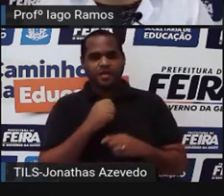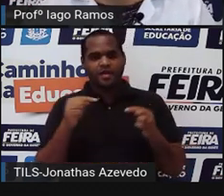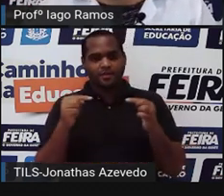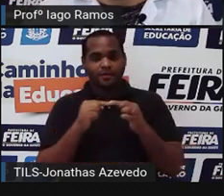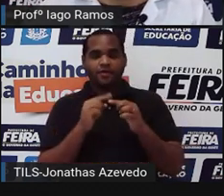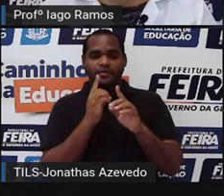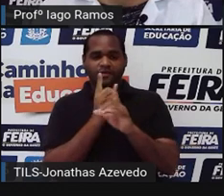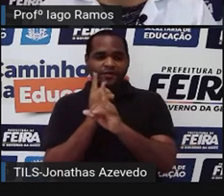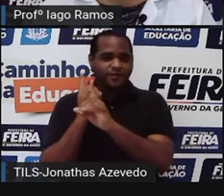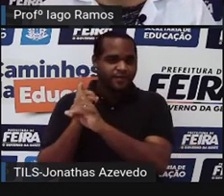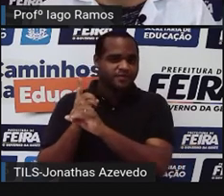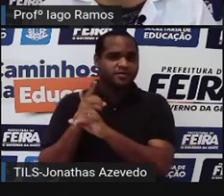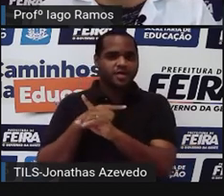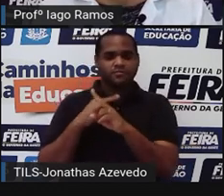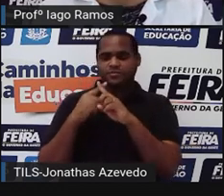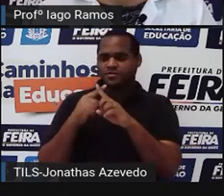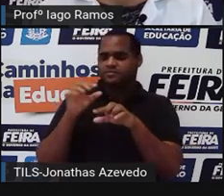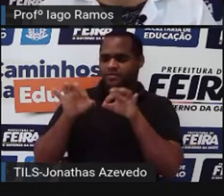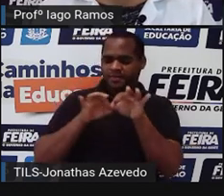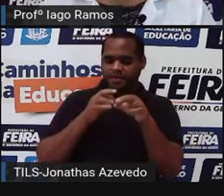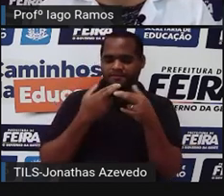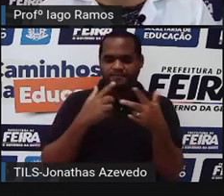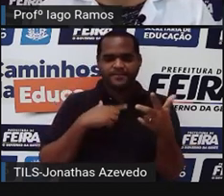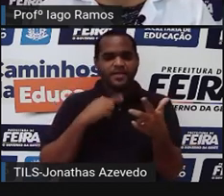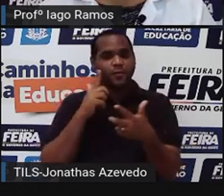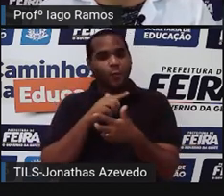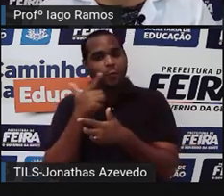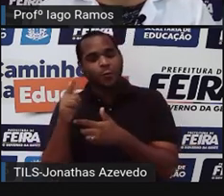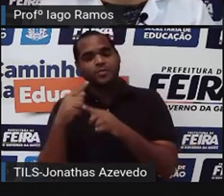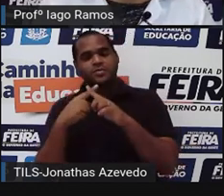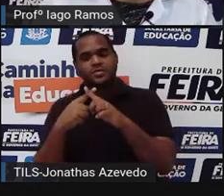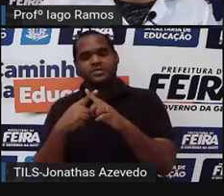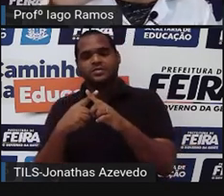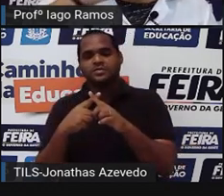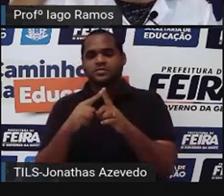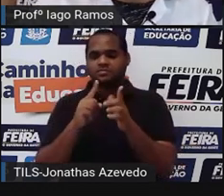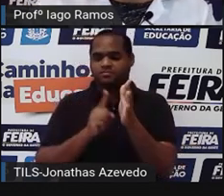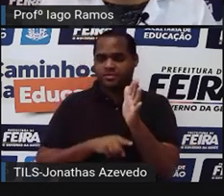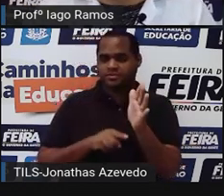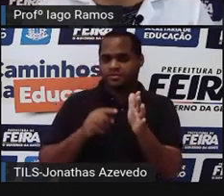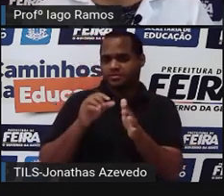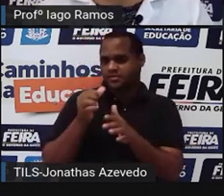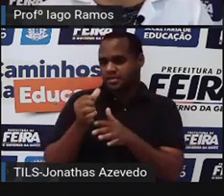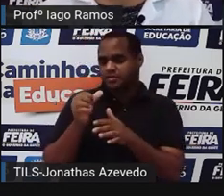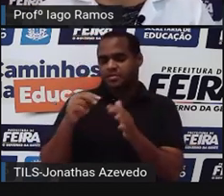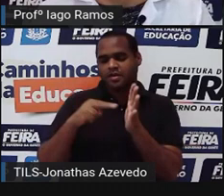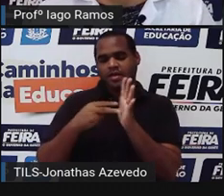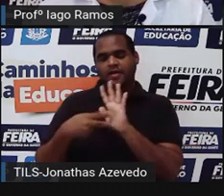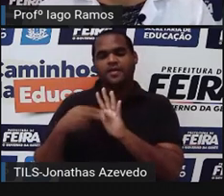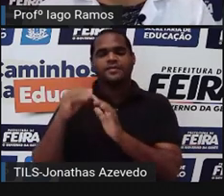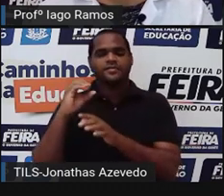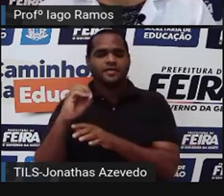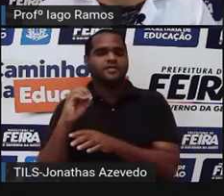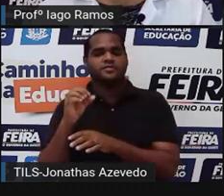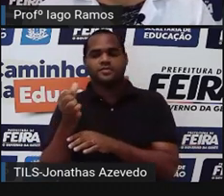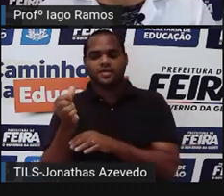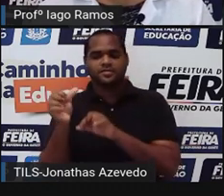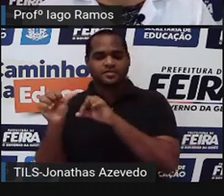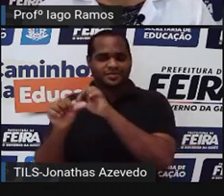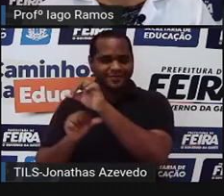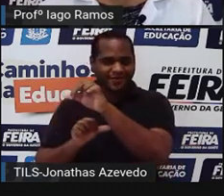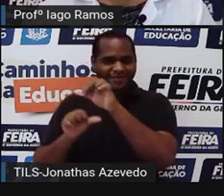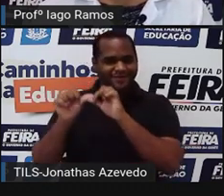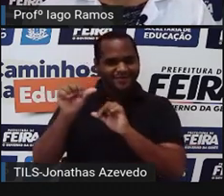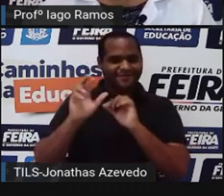resolve a equação. Ou o outro ali, x menos 6 igual a zero, esse 6 muda de lado, vai com a